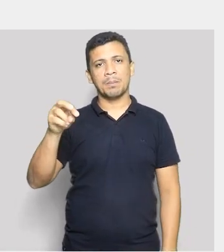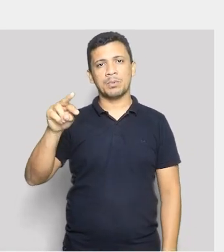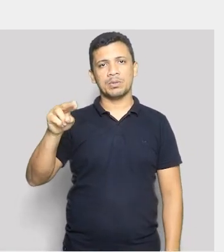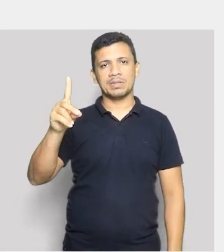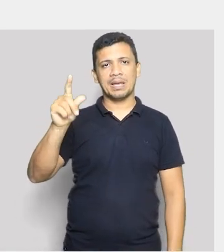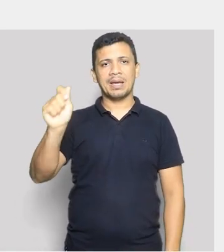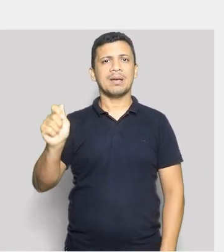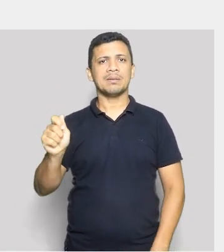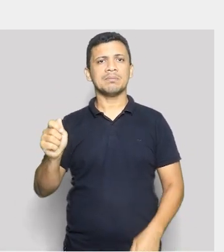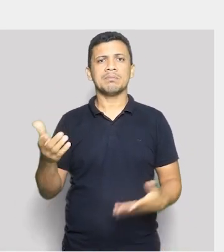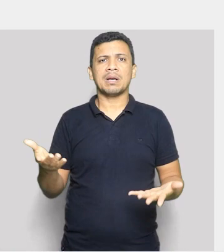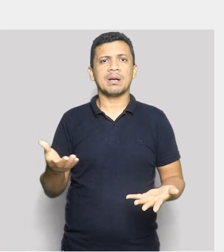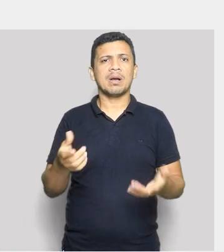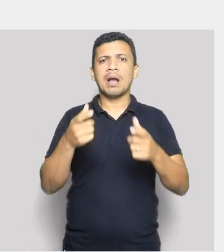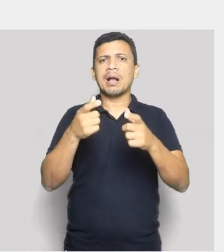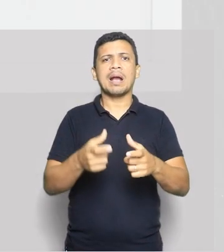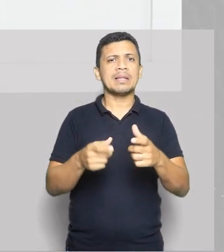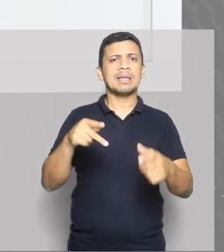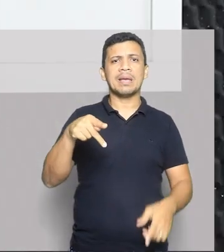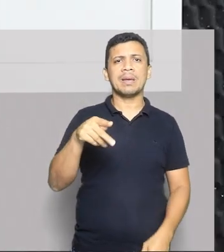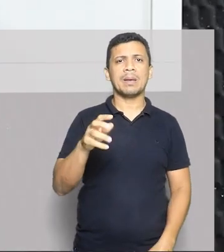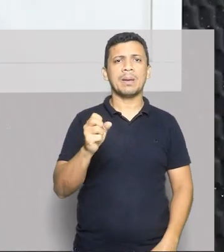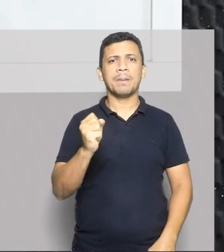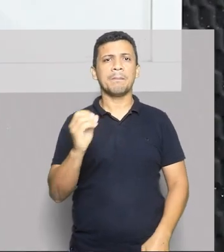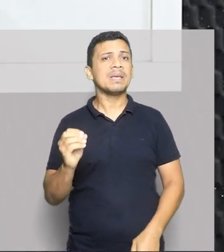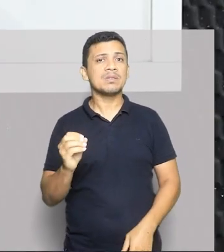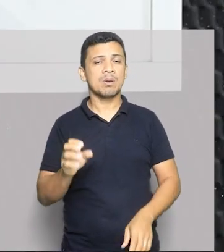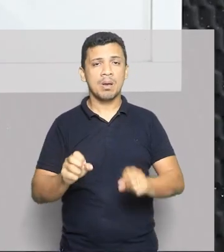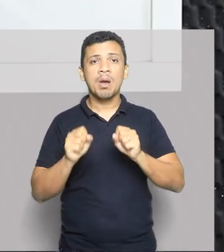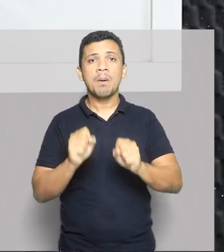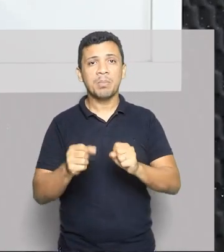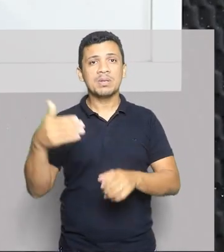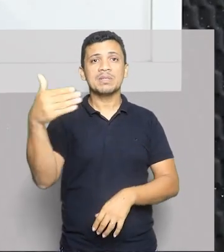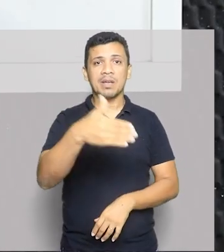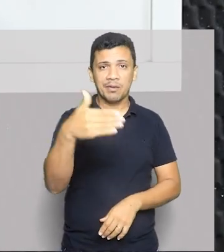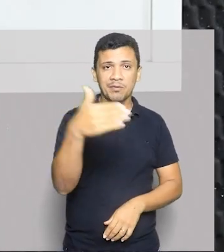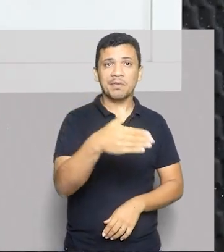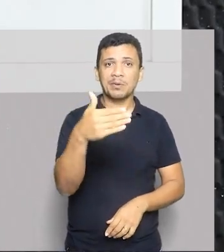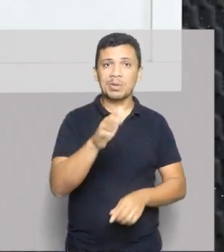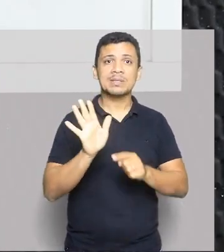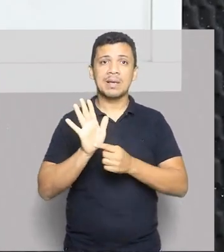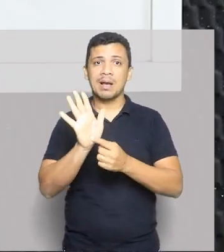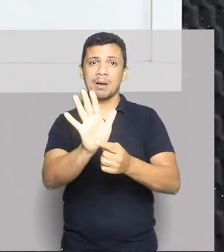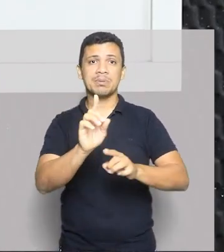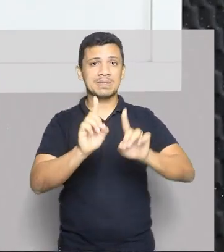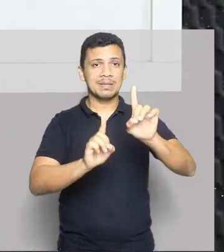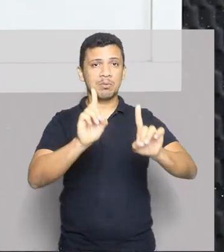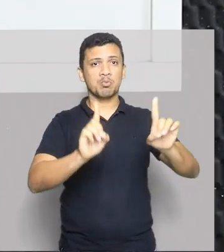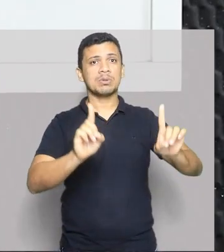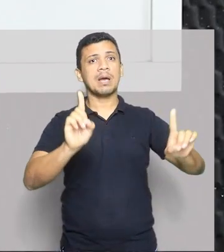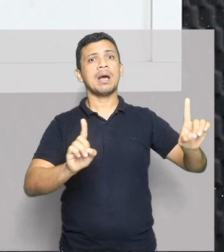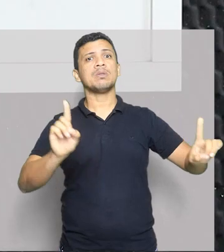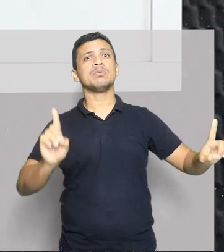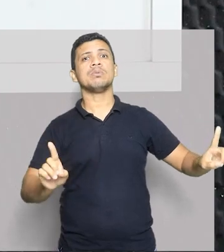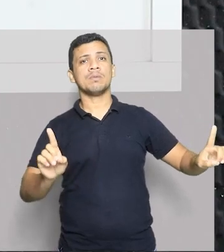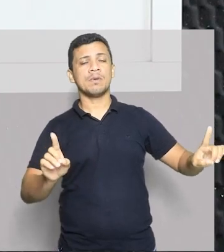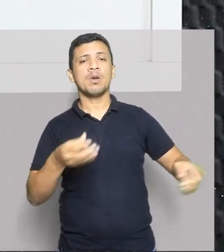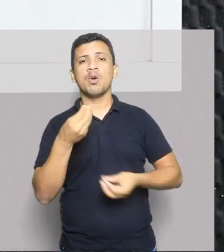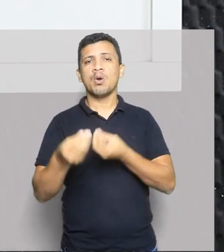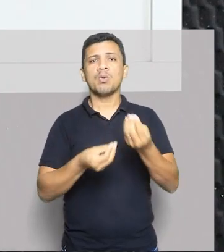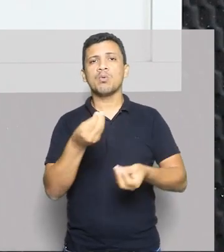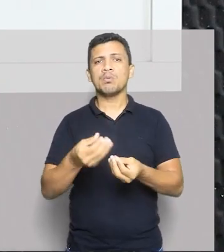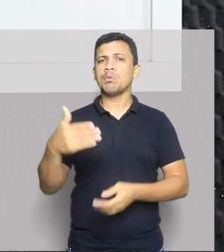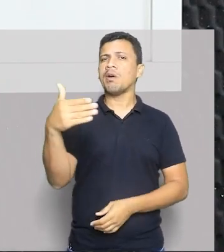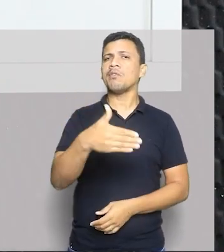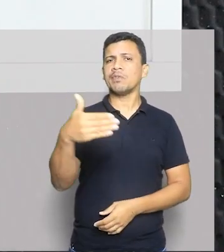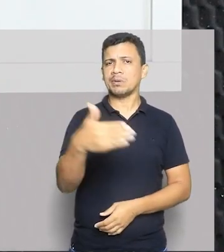de um peso, mas o peso pode ser a frequência com que o dado apresenta. Então, a frequência que um dado se